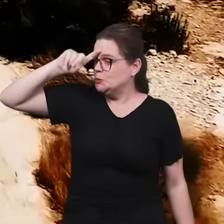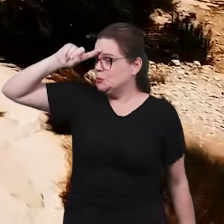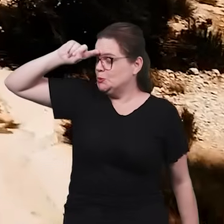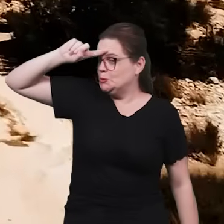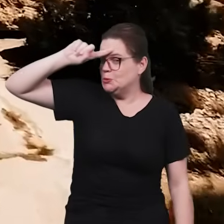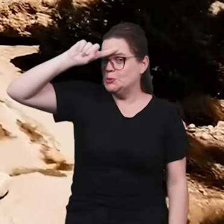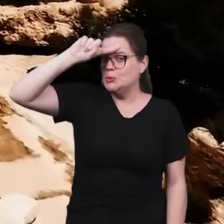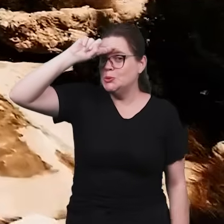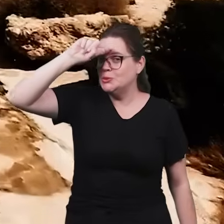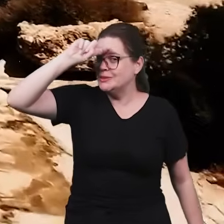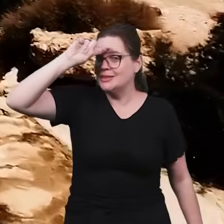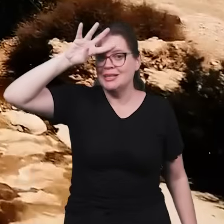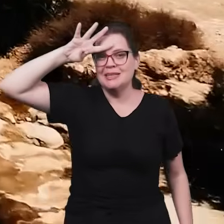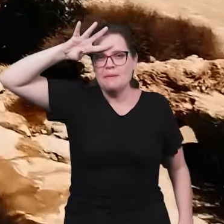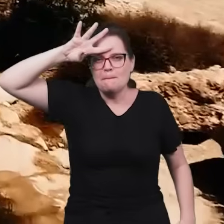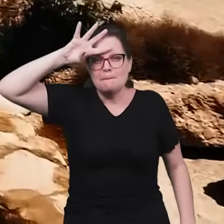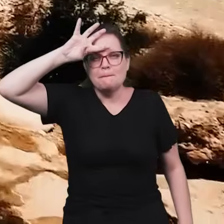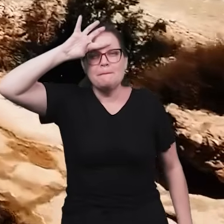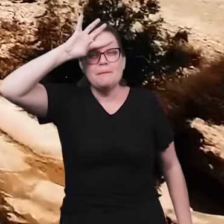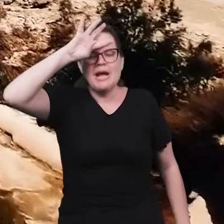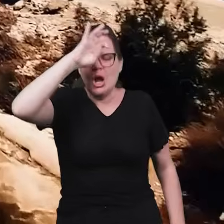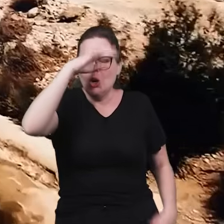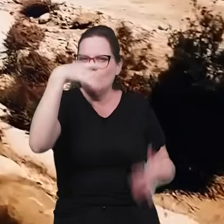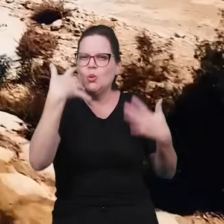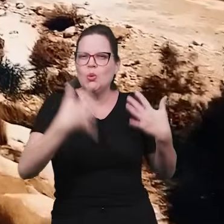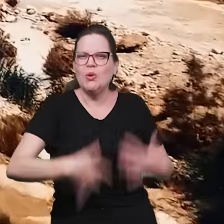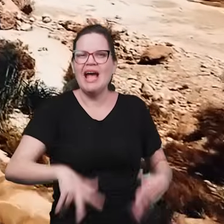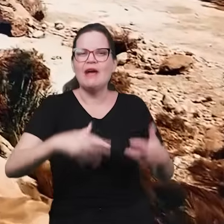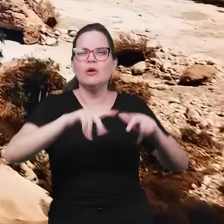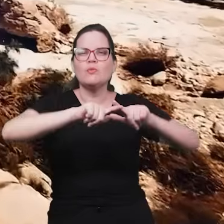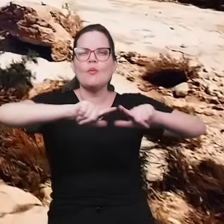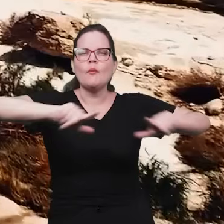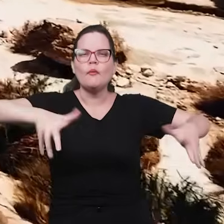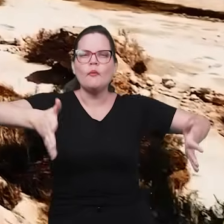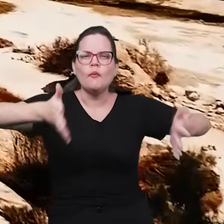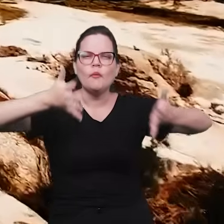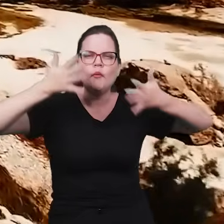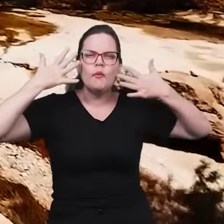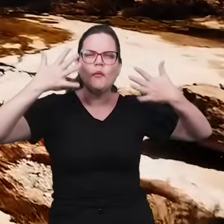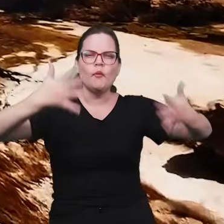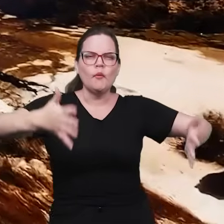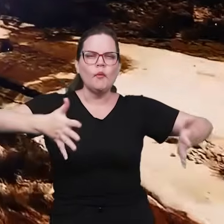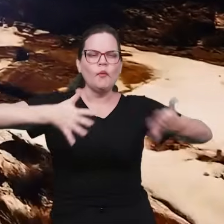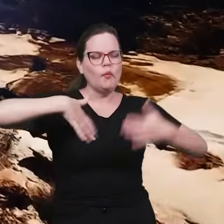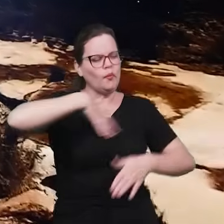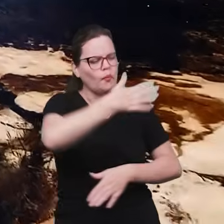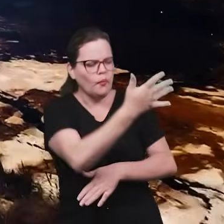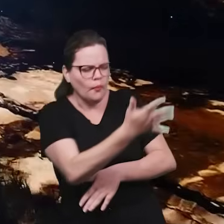eu ande, tu me escondes.